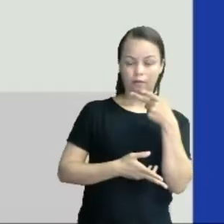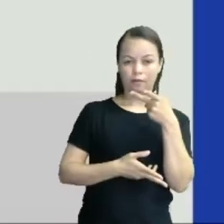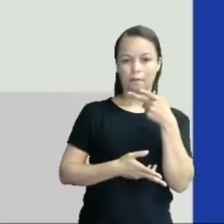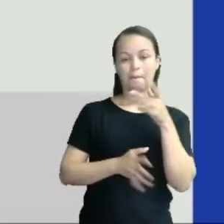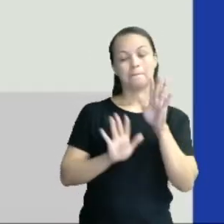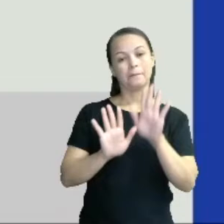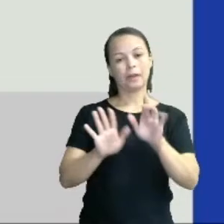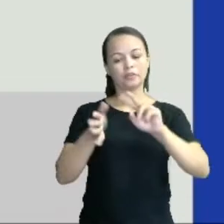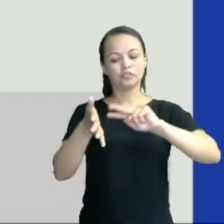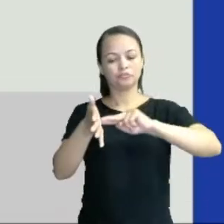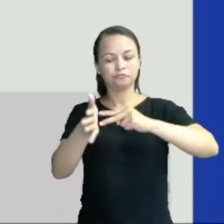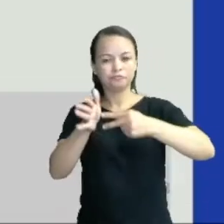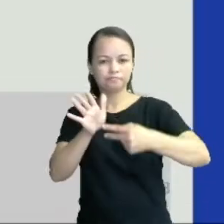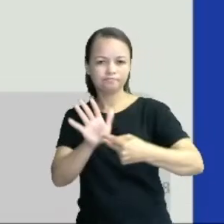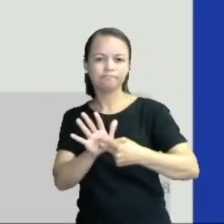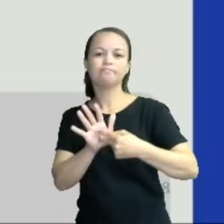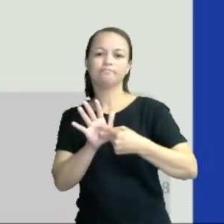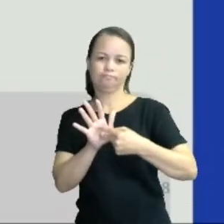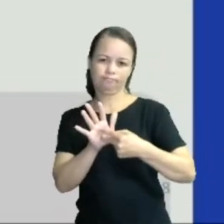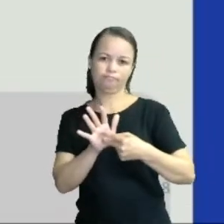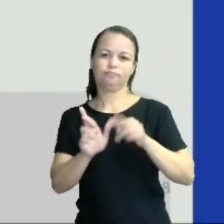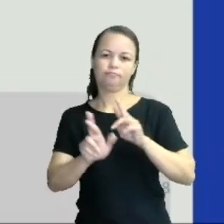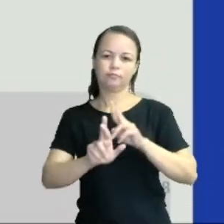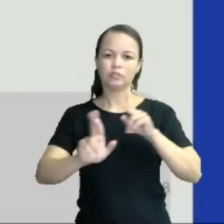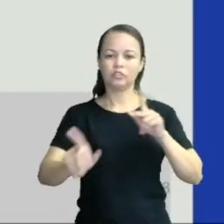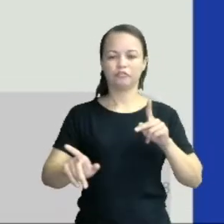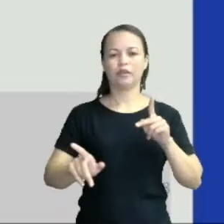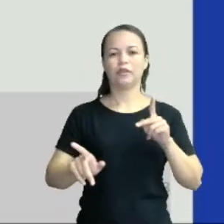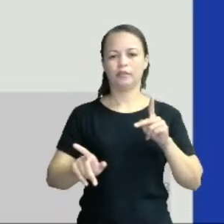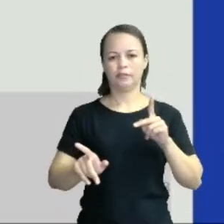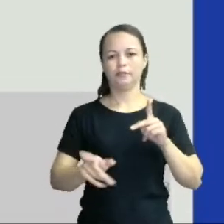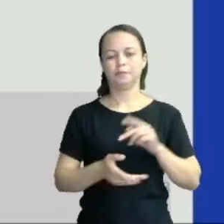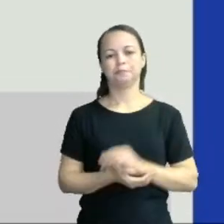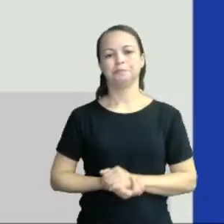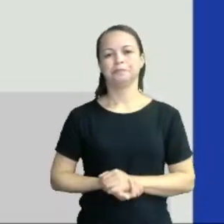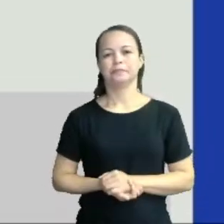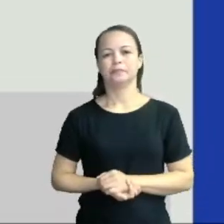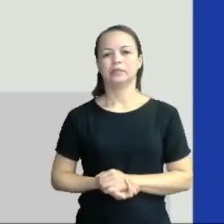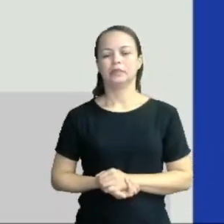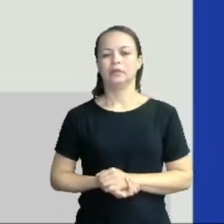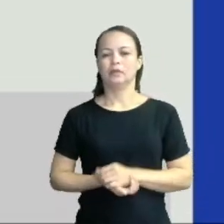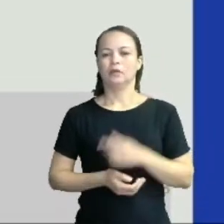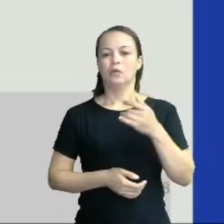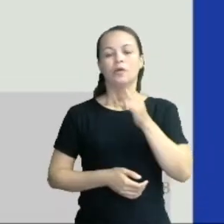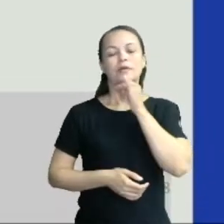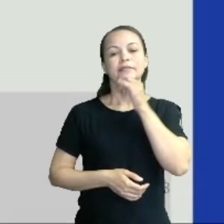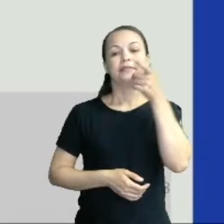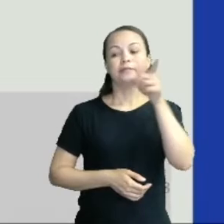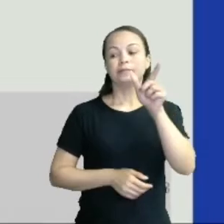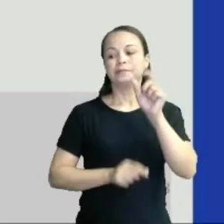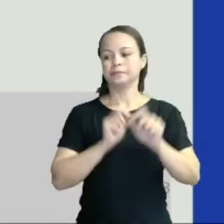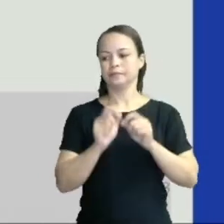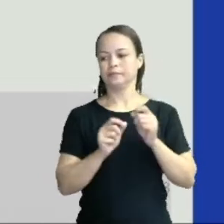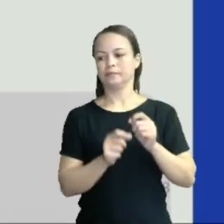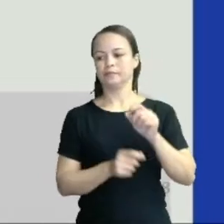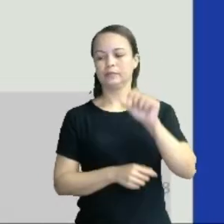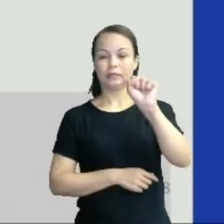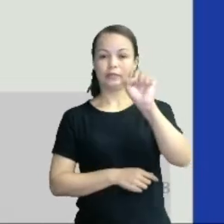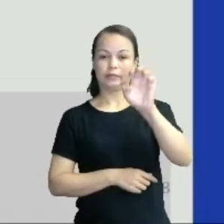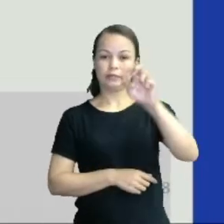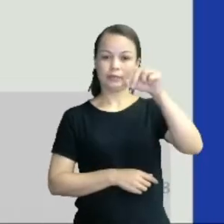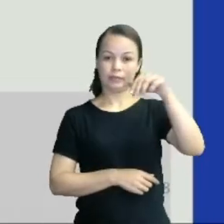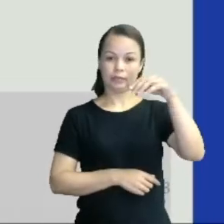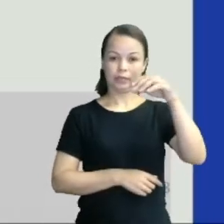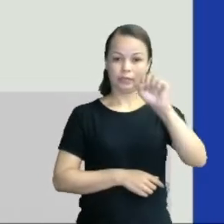mas totalmente diferente no significado. Último exemplo aqui que temos, senso com